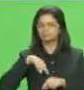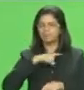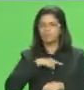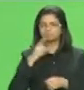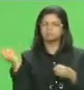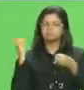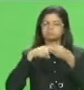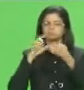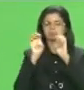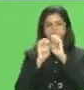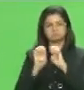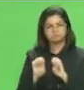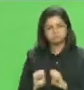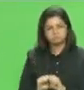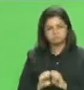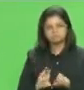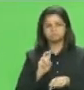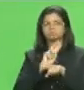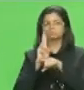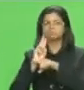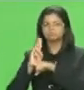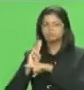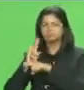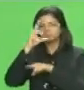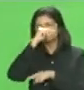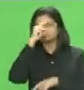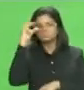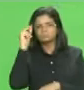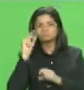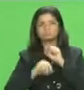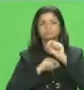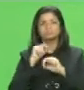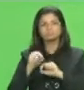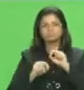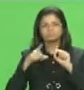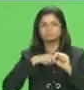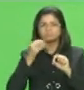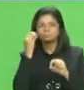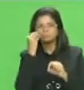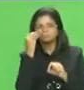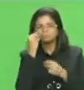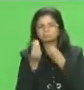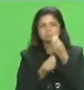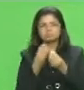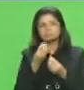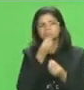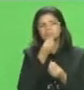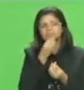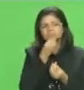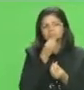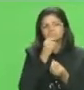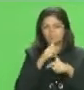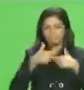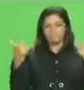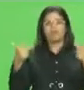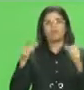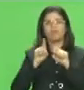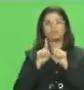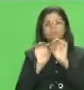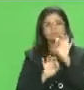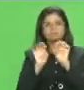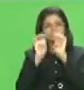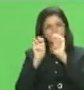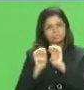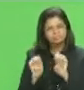a nossa Guarda Municipal. Teremos uma Guarda Municipal equipada, melhor estruturada, realizar